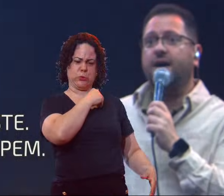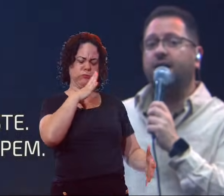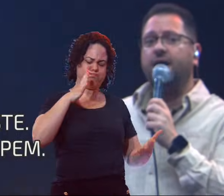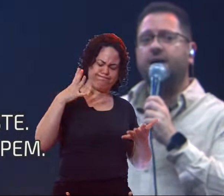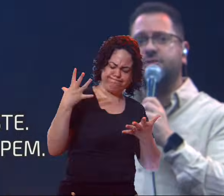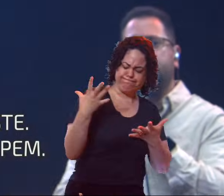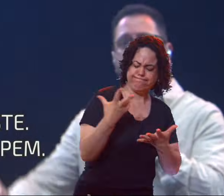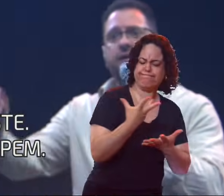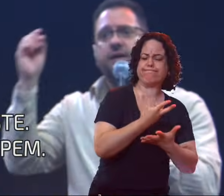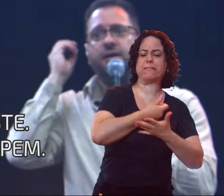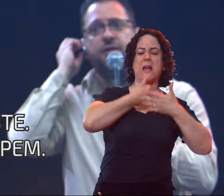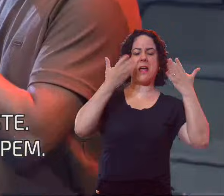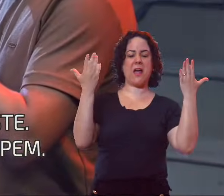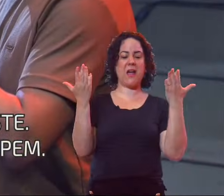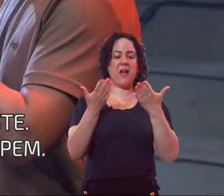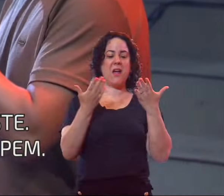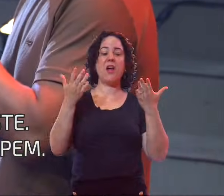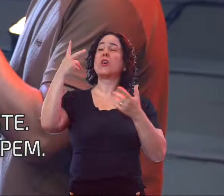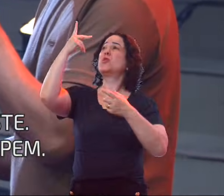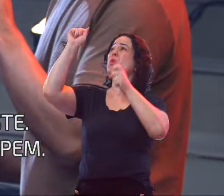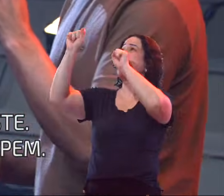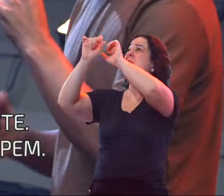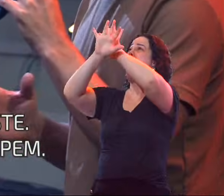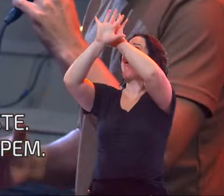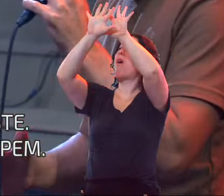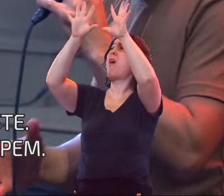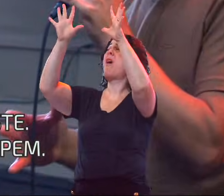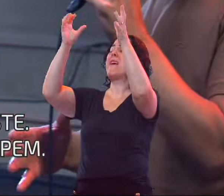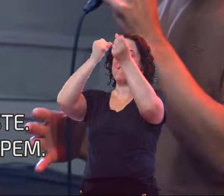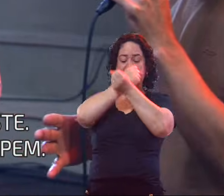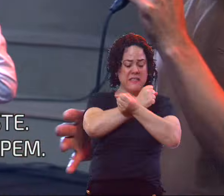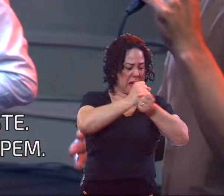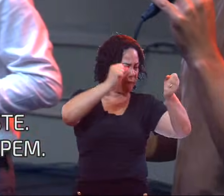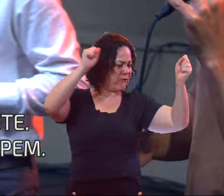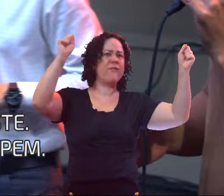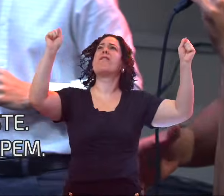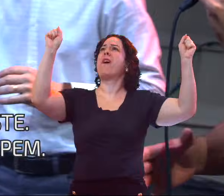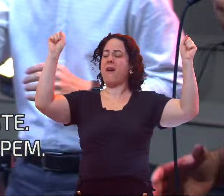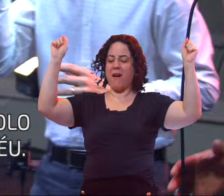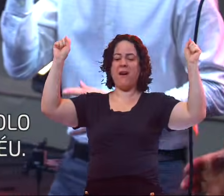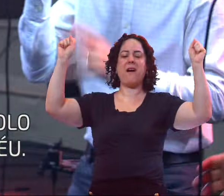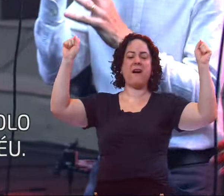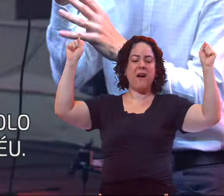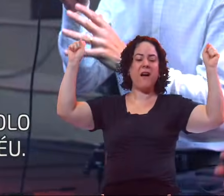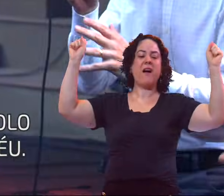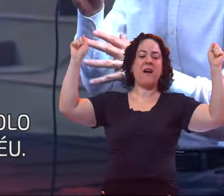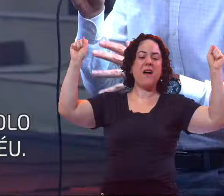resgataste, em tua glória cadê esse